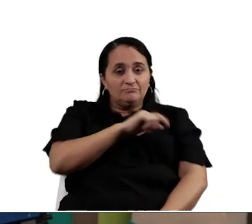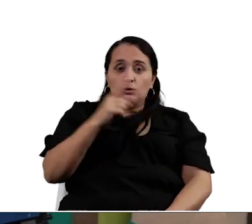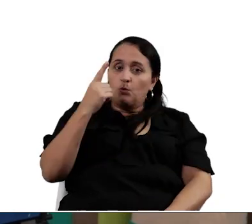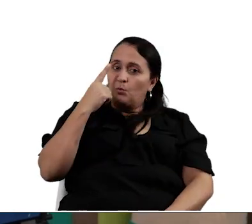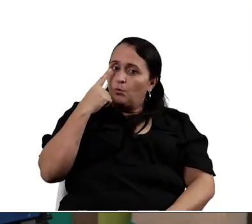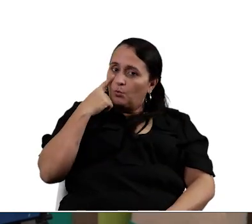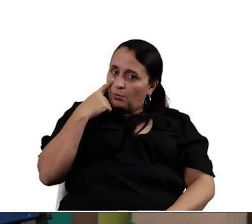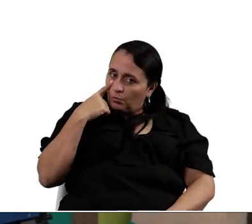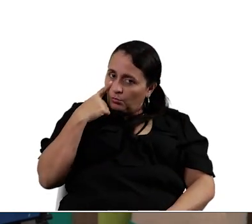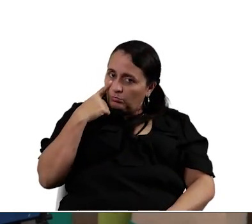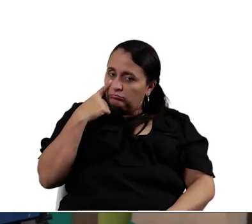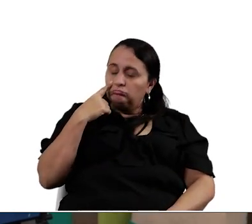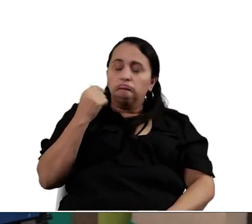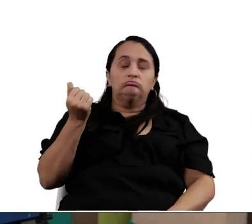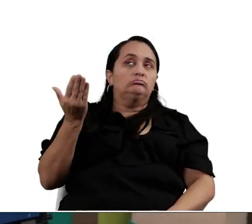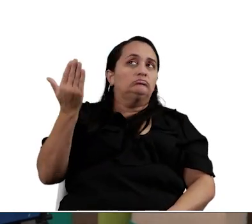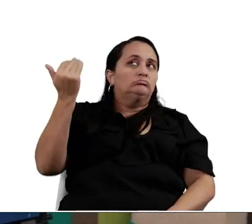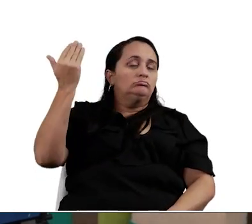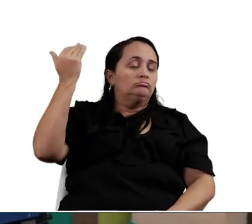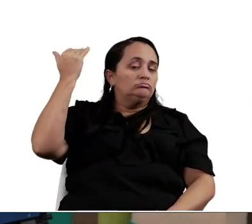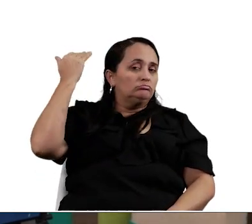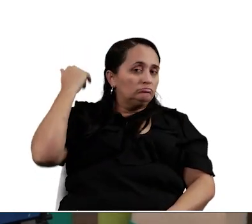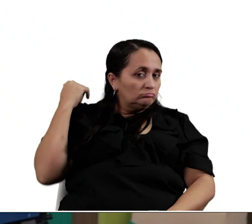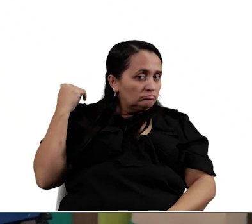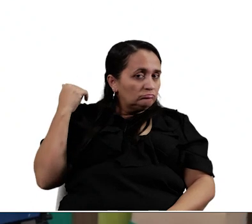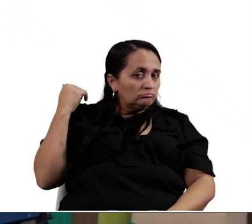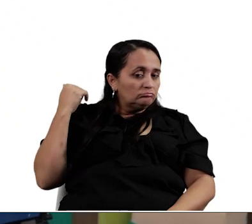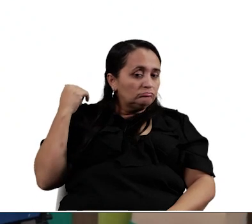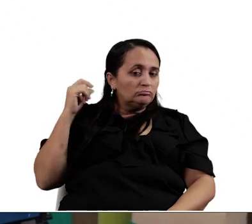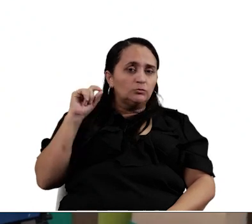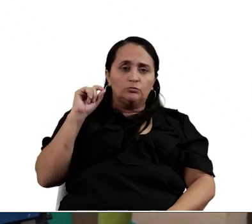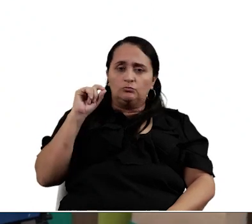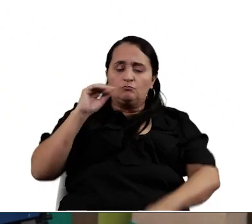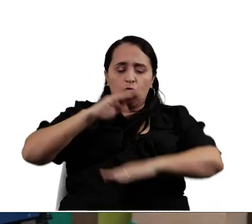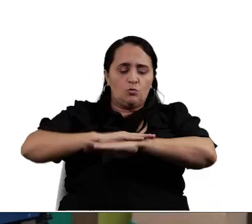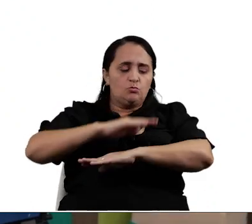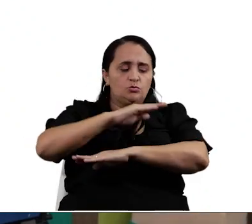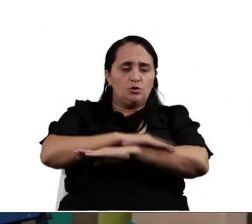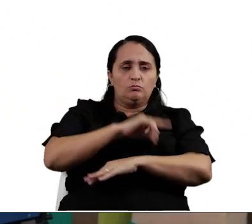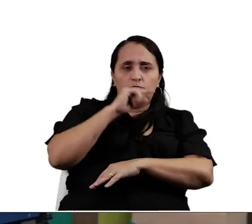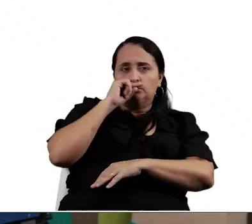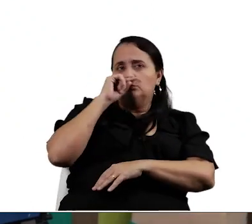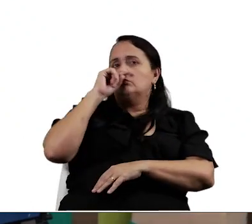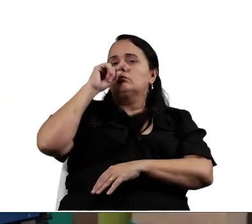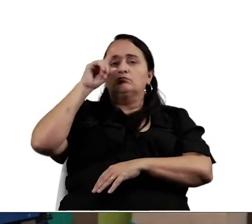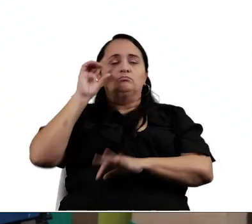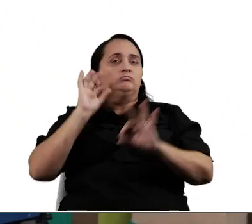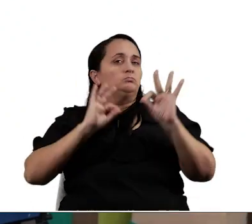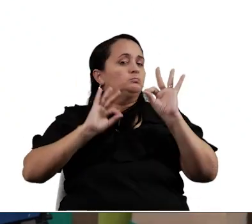sapo, antigamente, antes dessa festa, ele era todo elegante,